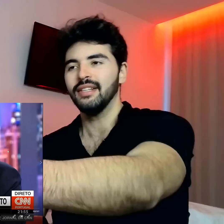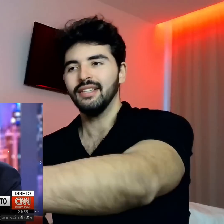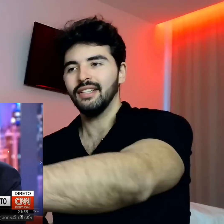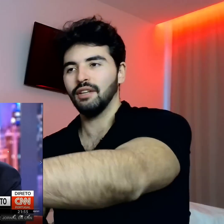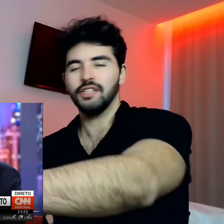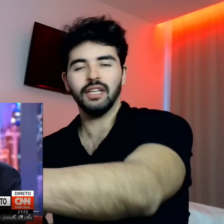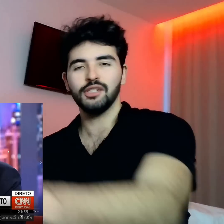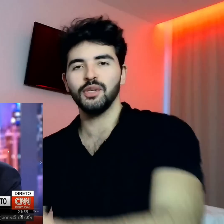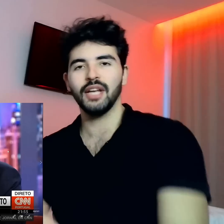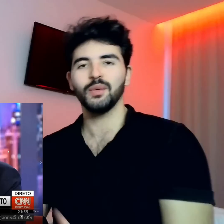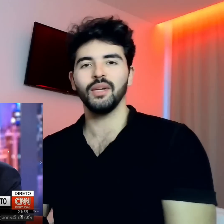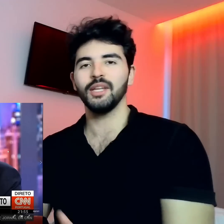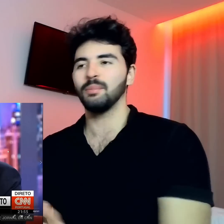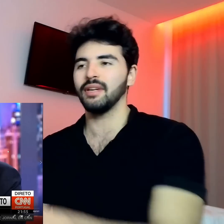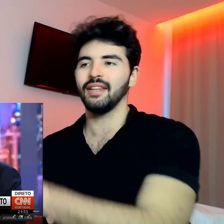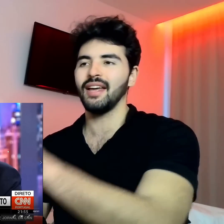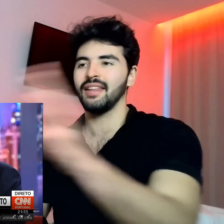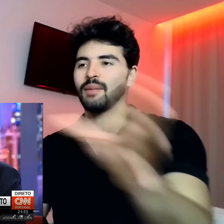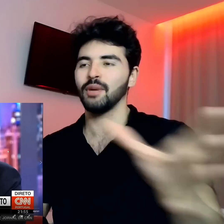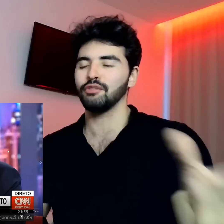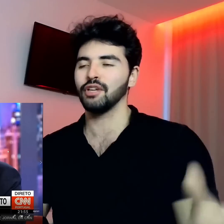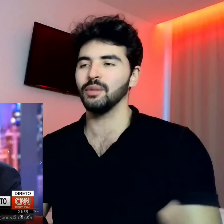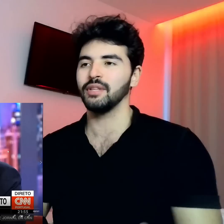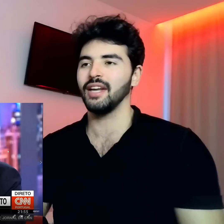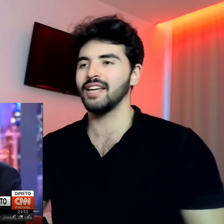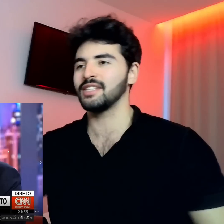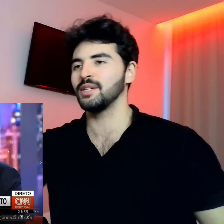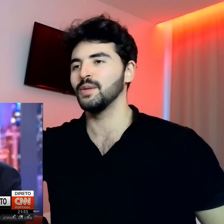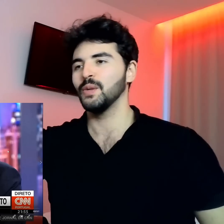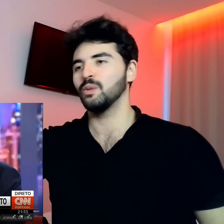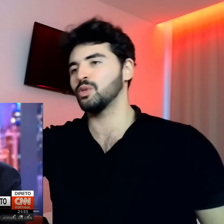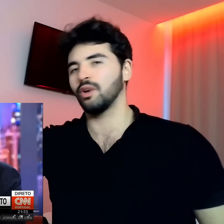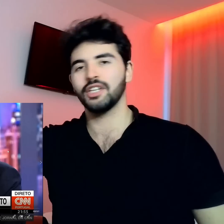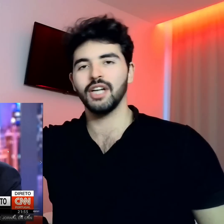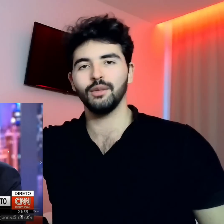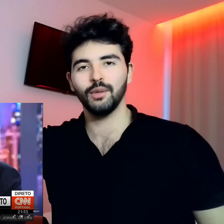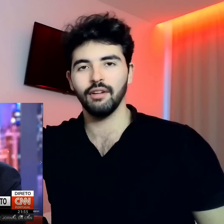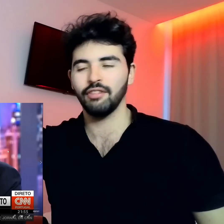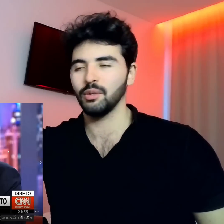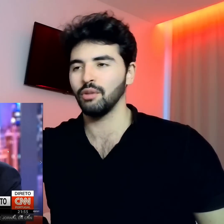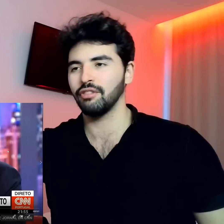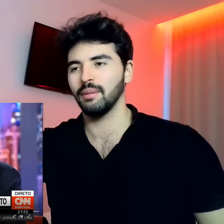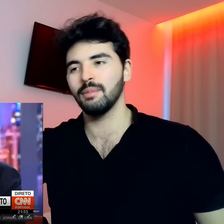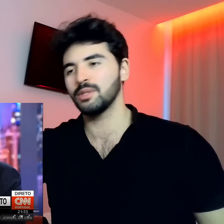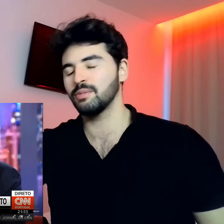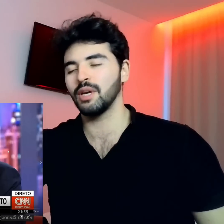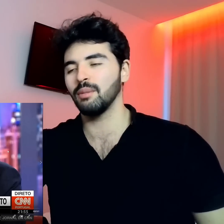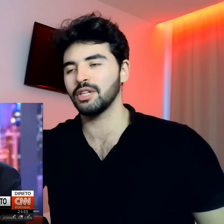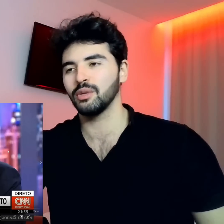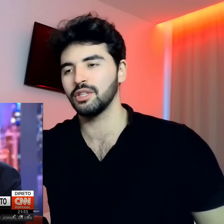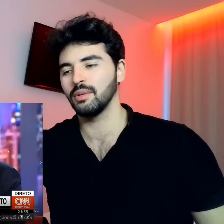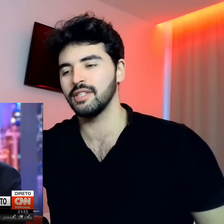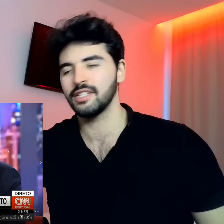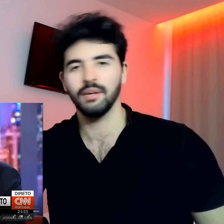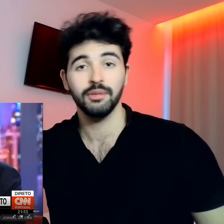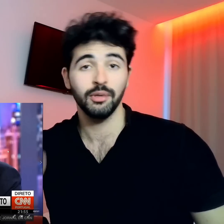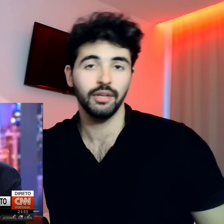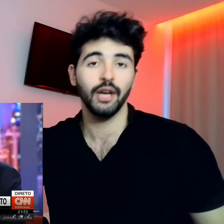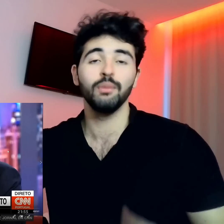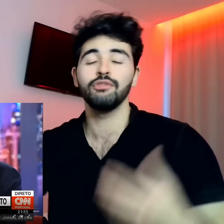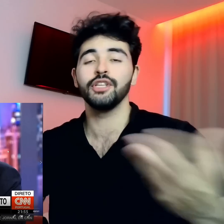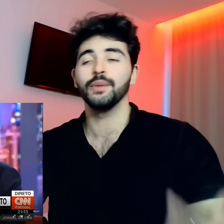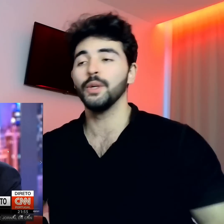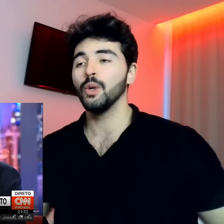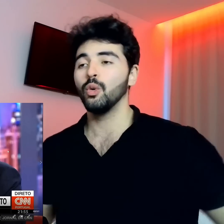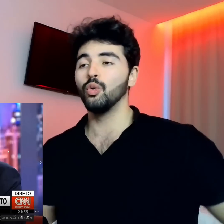agora deve ser relacionado com a lei da paridade, há bocado foi aqui a eutanásia, o Sócrates na altura estava a falar do cofre da mãe, mas queria mais contextualização. Mas pronto,